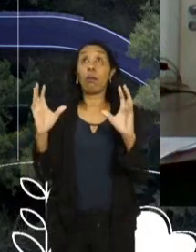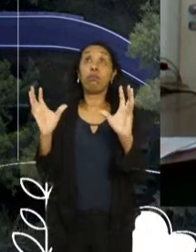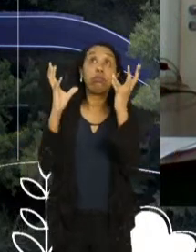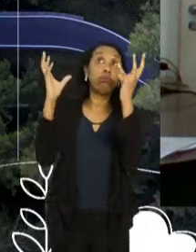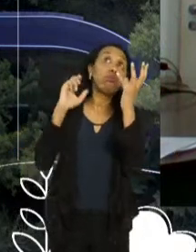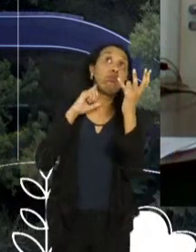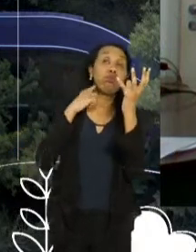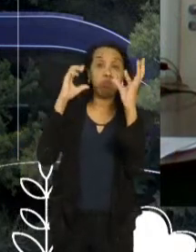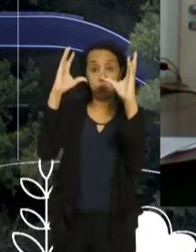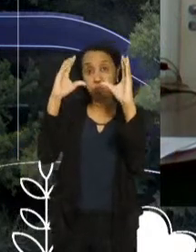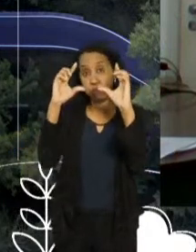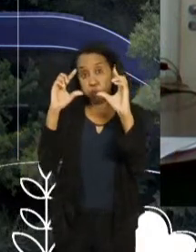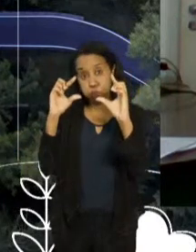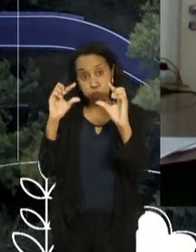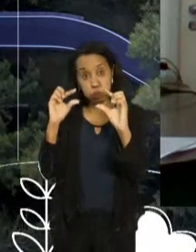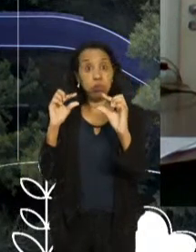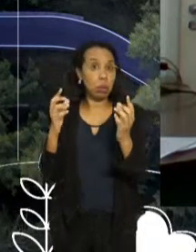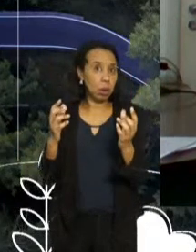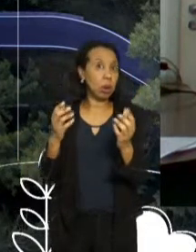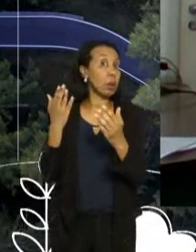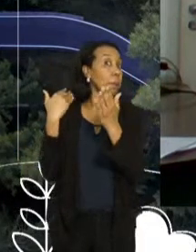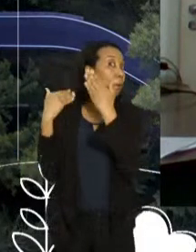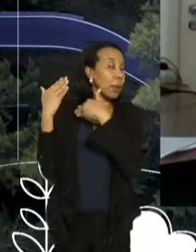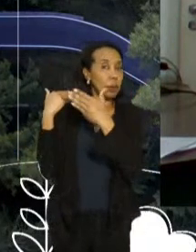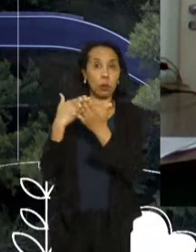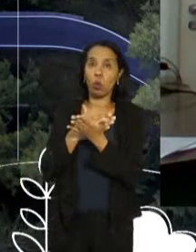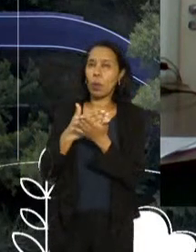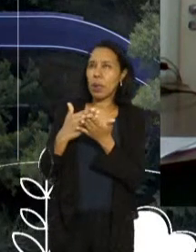muito. Desde quando eu comecei, nos anos